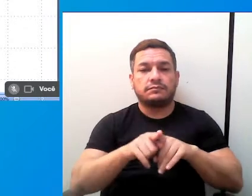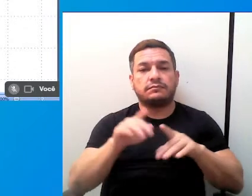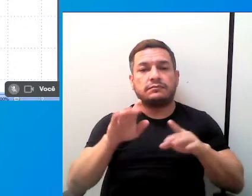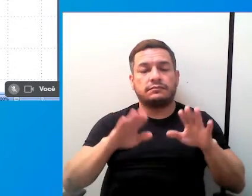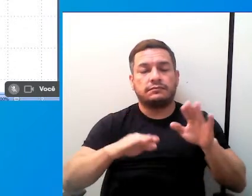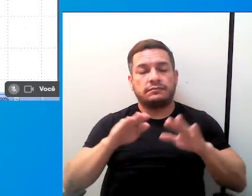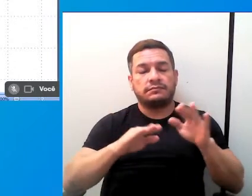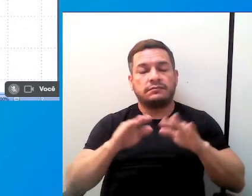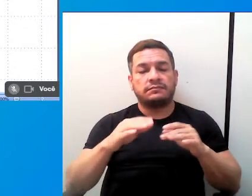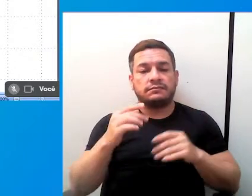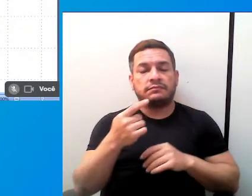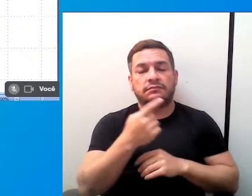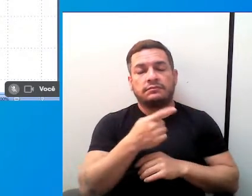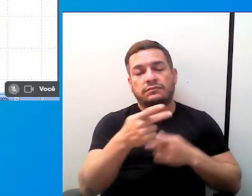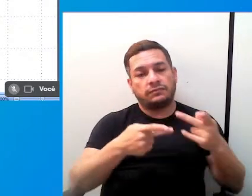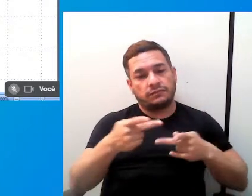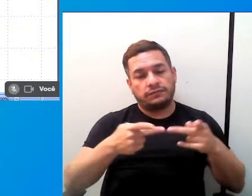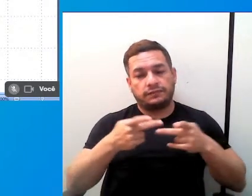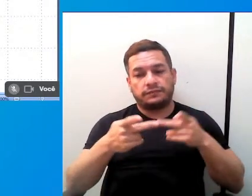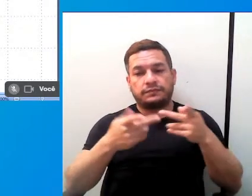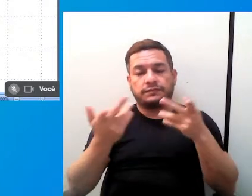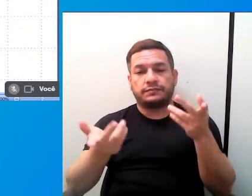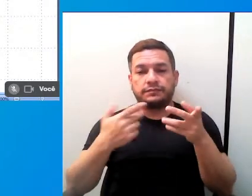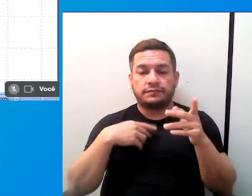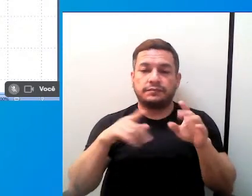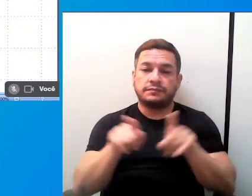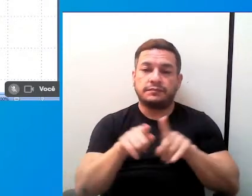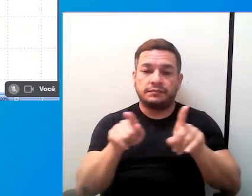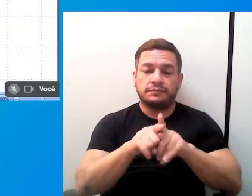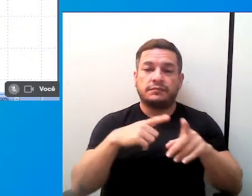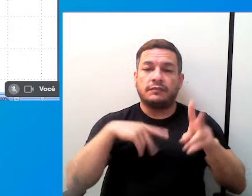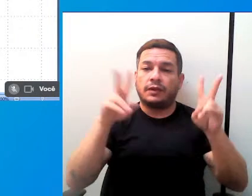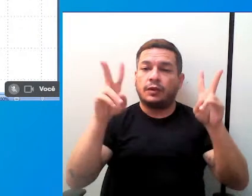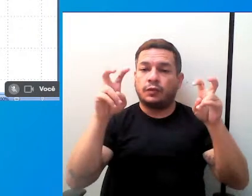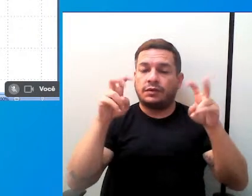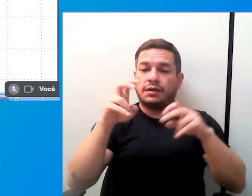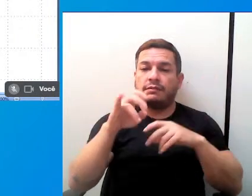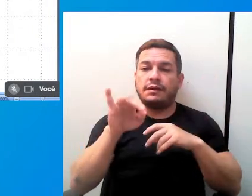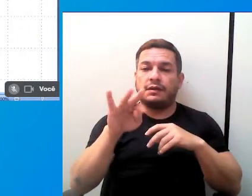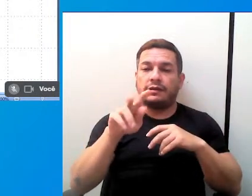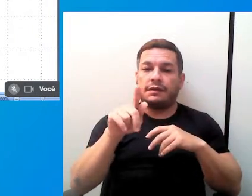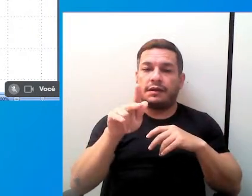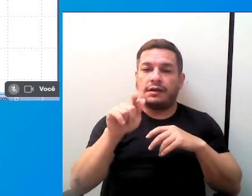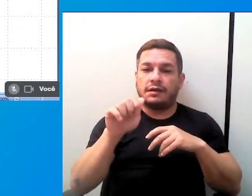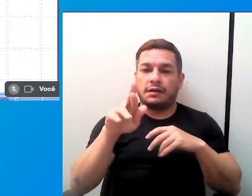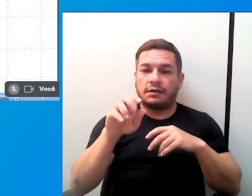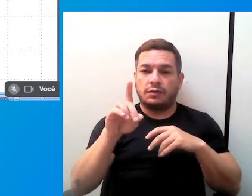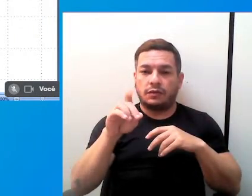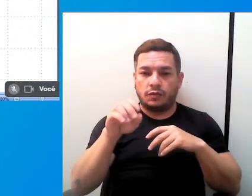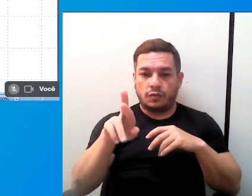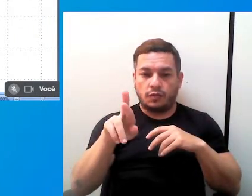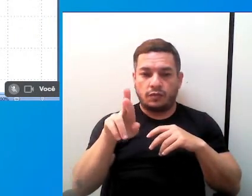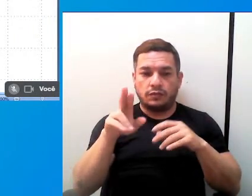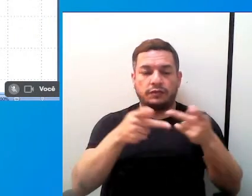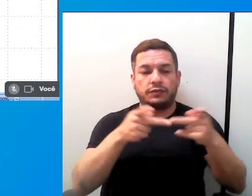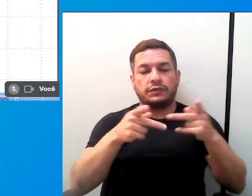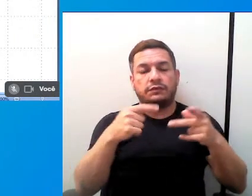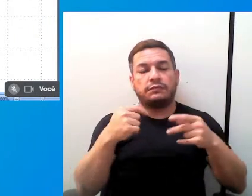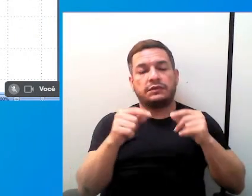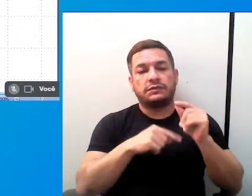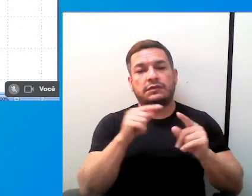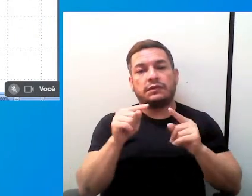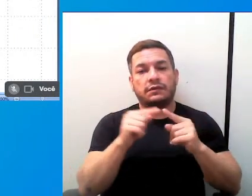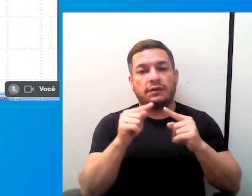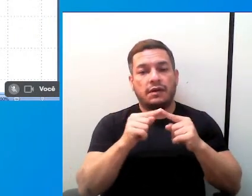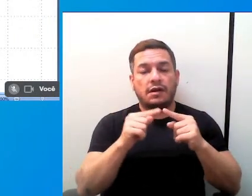é pedido em cada um dos projetos. Também é definido um tema integrador. Então, os projetos eles devem estar voltados a esse